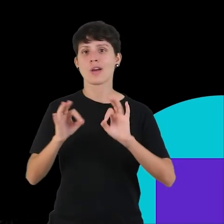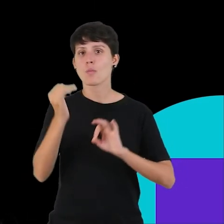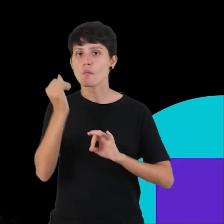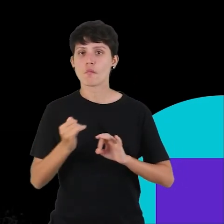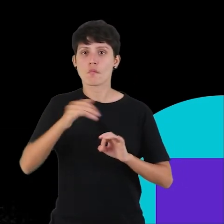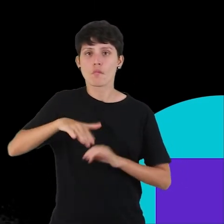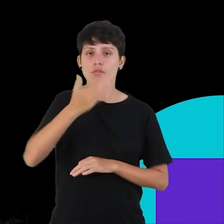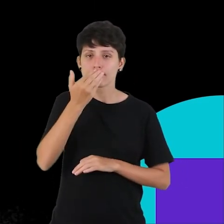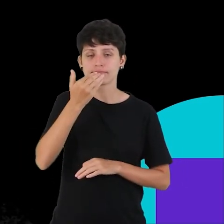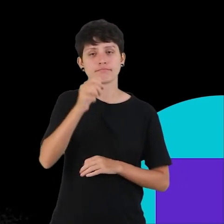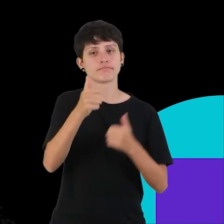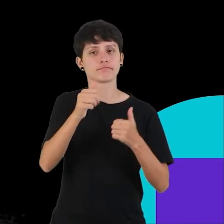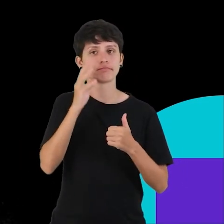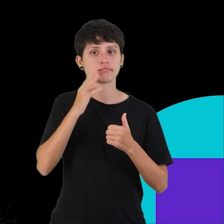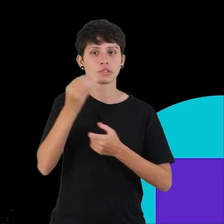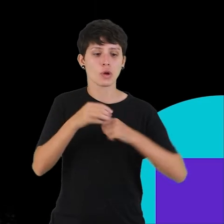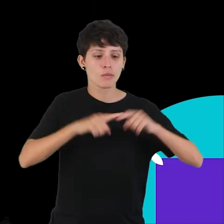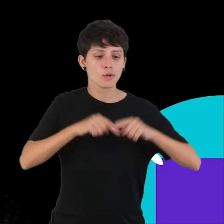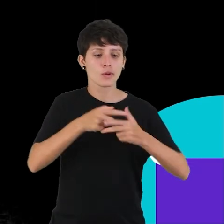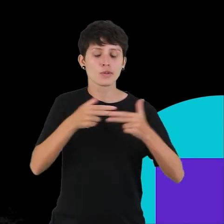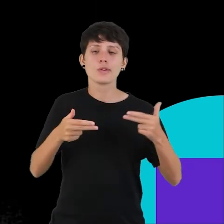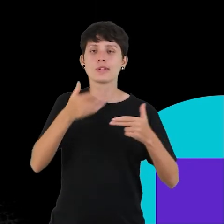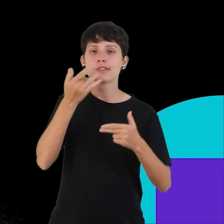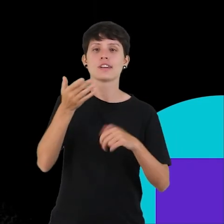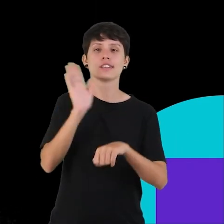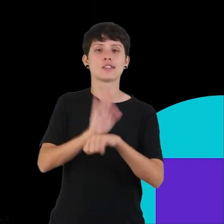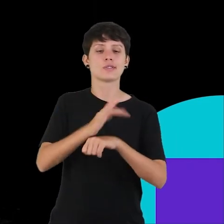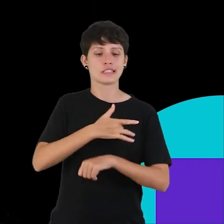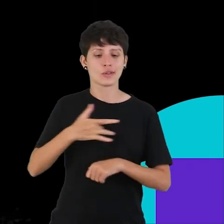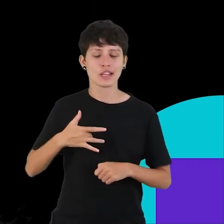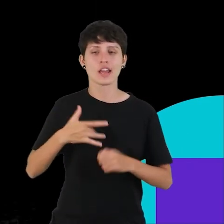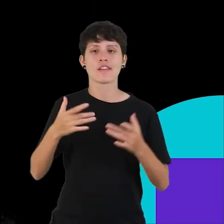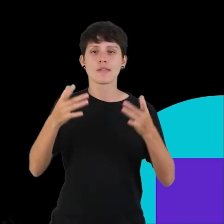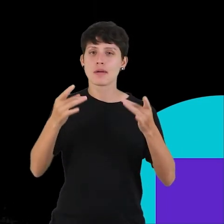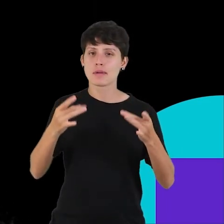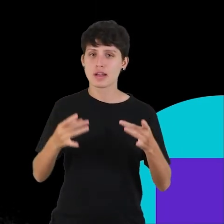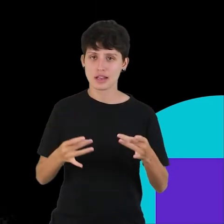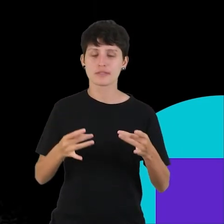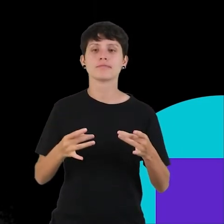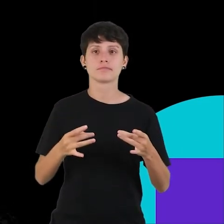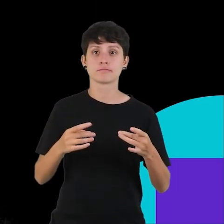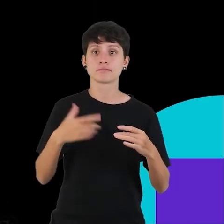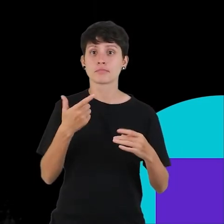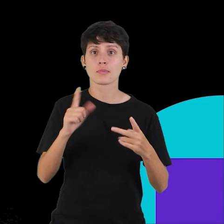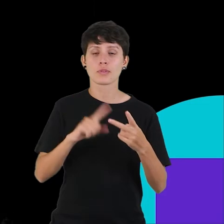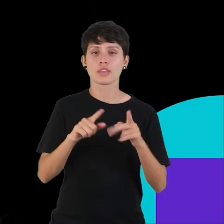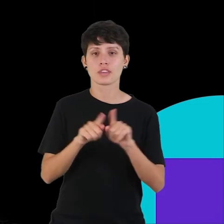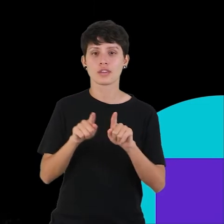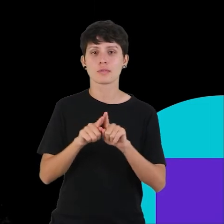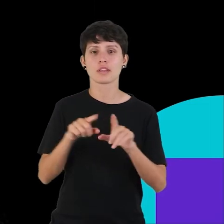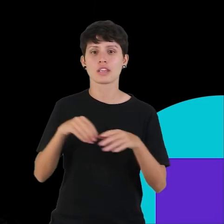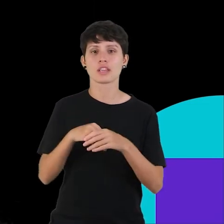né? Porque a saúde pública é um problema, é uma questão pública, e ali aquele problema vai ser de toda aquela região.